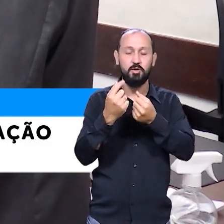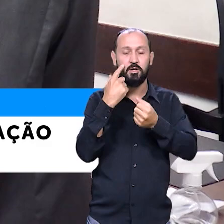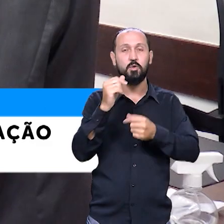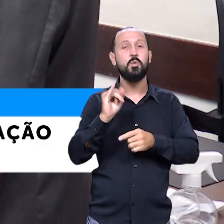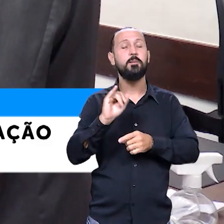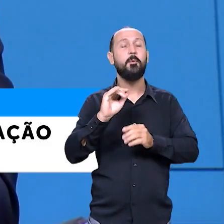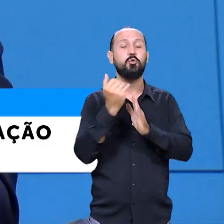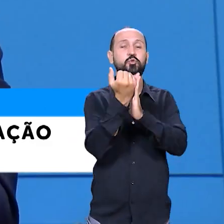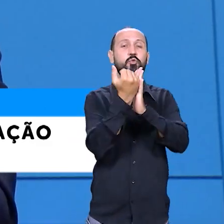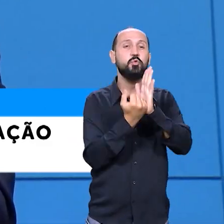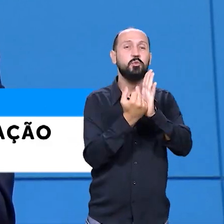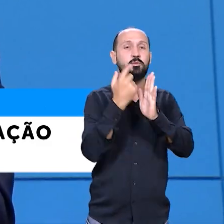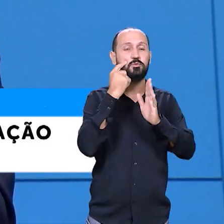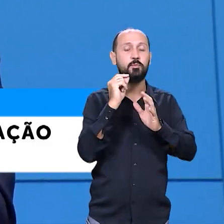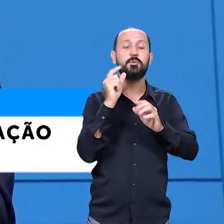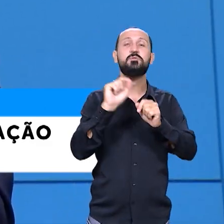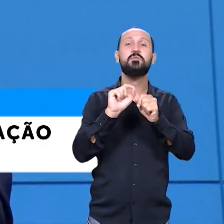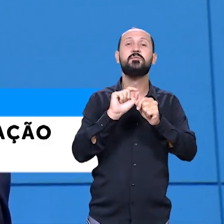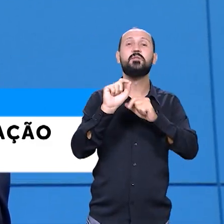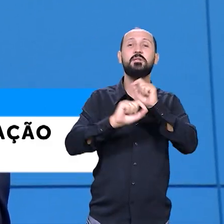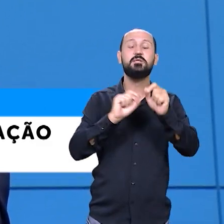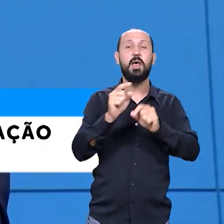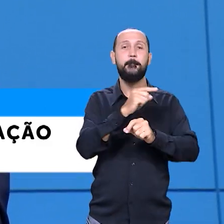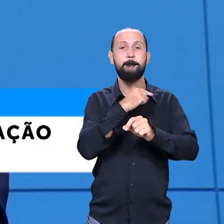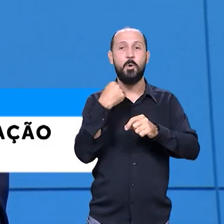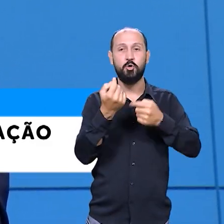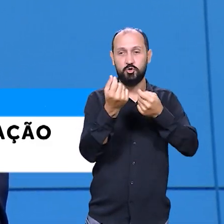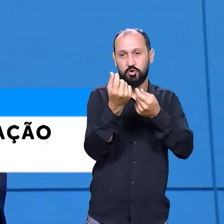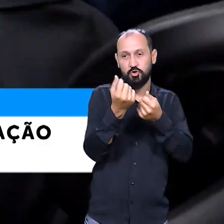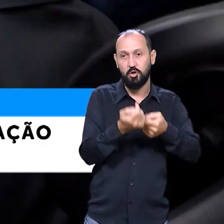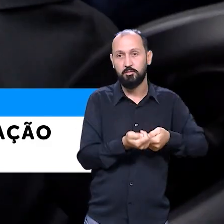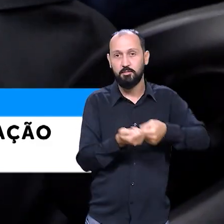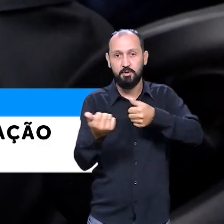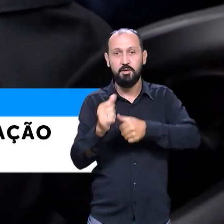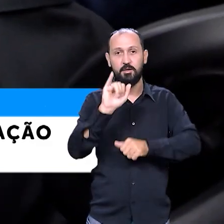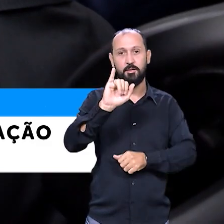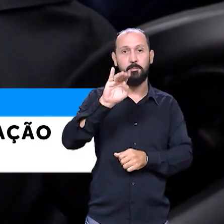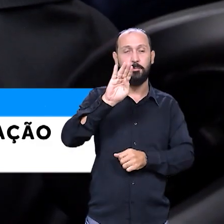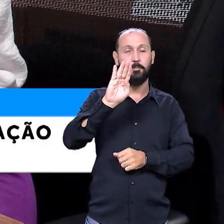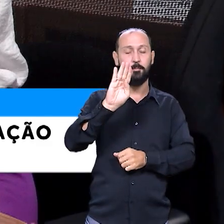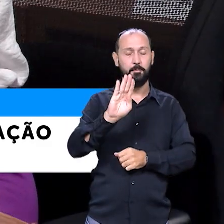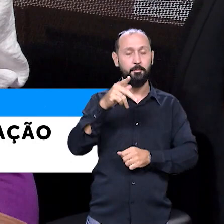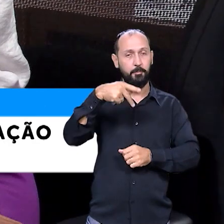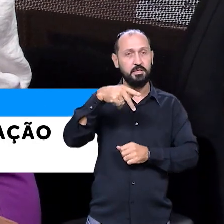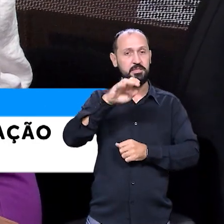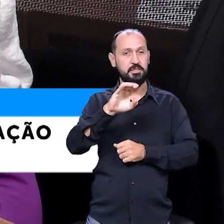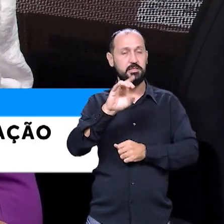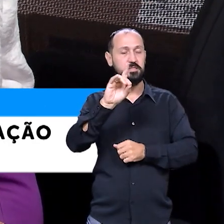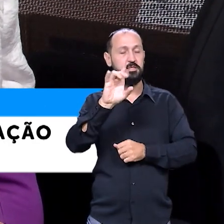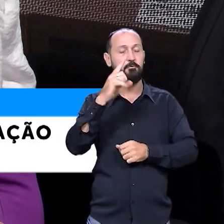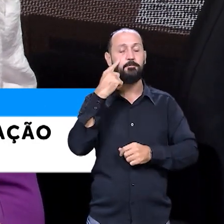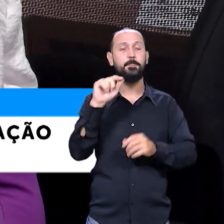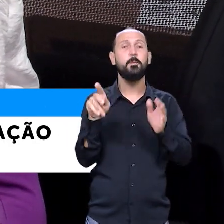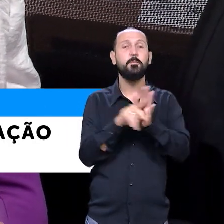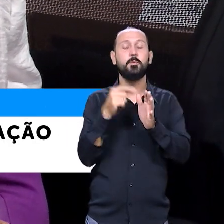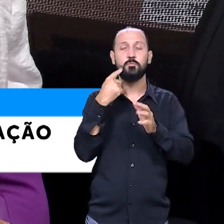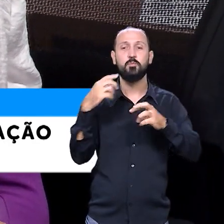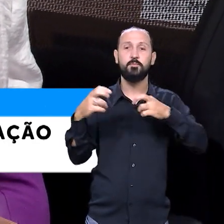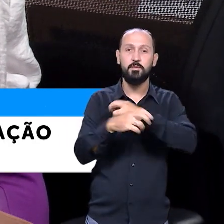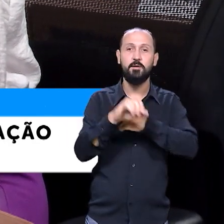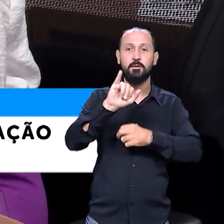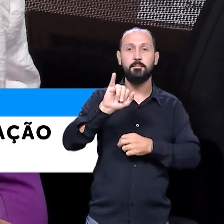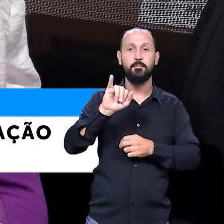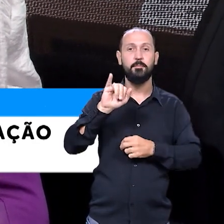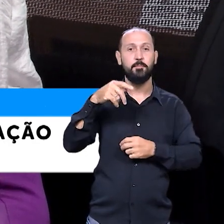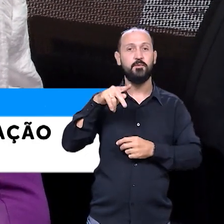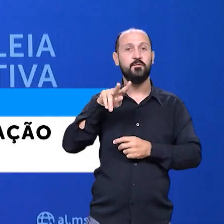dos impostos, um sobre a transmissão causa-morte e doação, o ITCD, e o outro sobre veículos automotores,